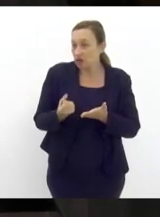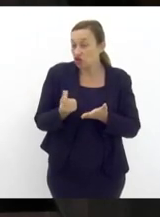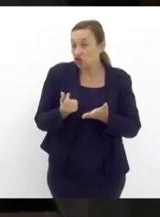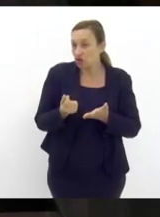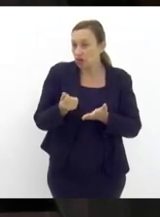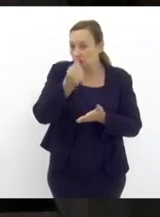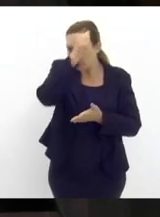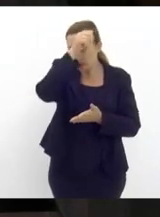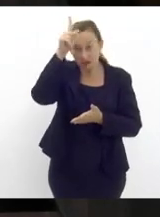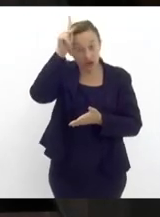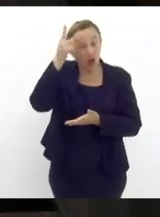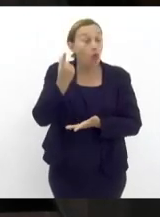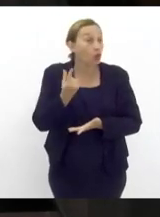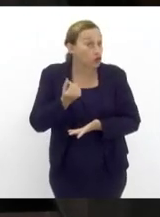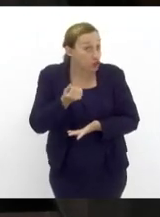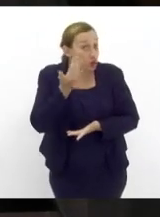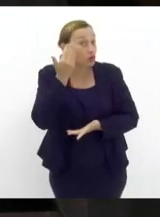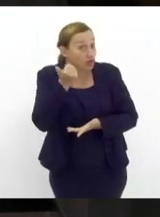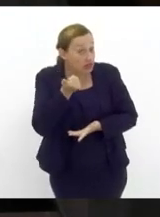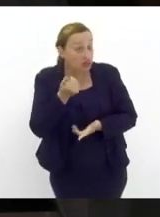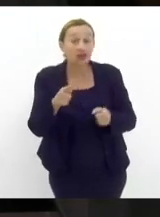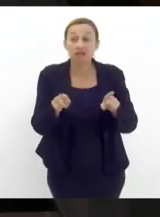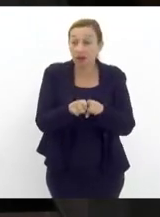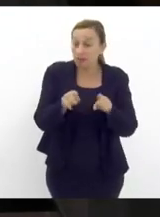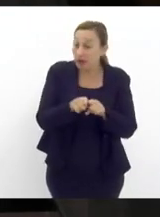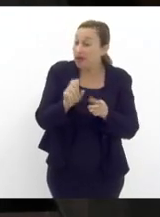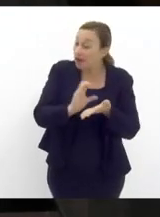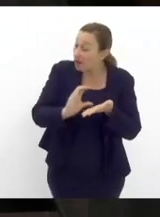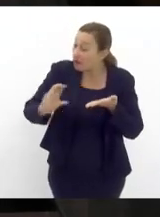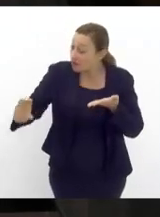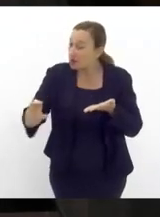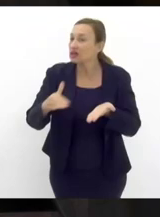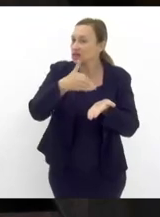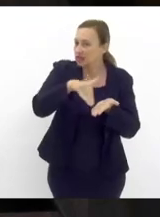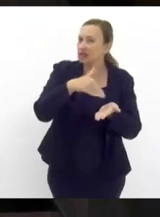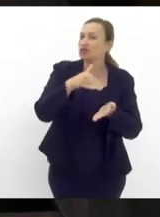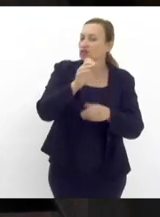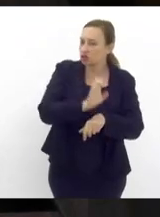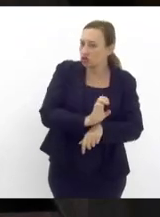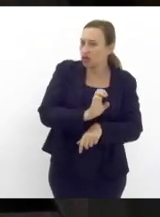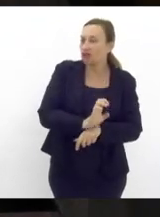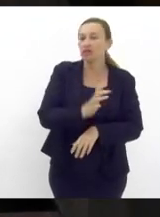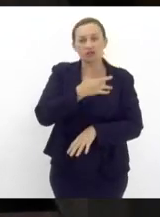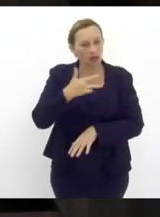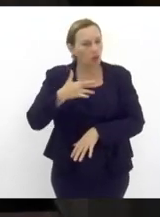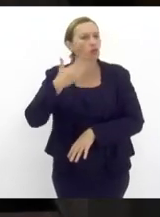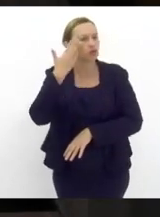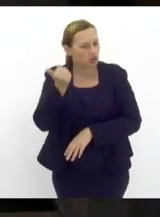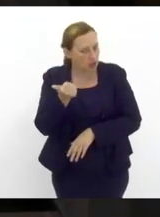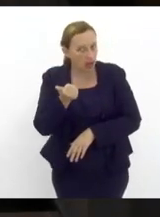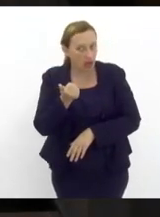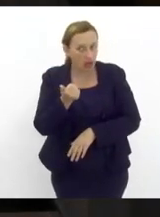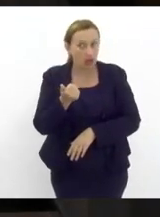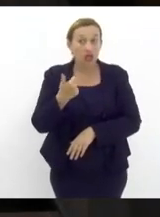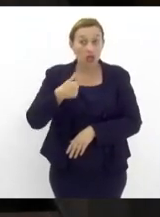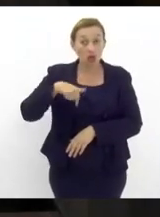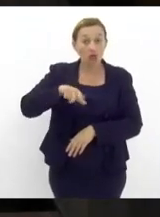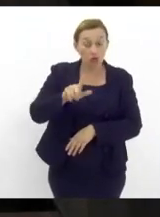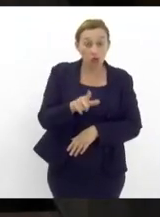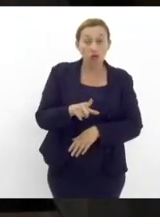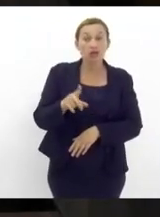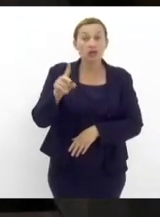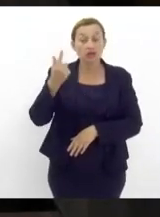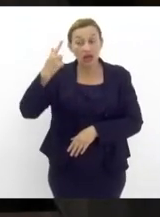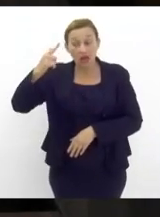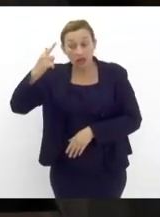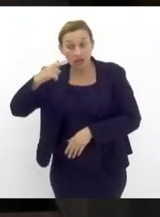o dinheiro que eu sei que também é destinado e isso secretário de estado de saúde também já tem conhecimento e eu vou levar isso semana que